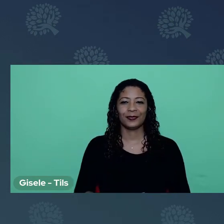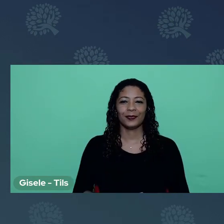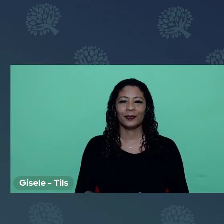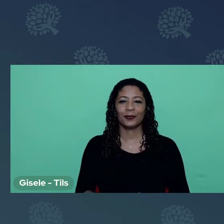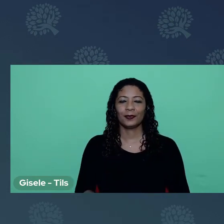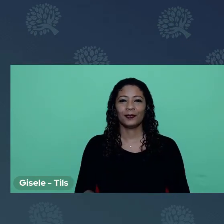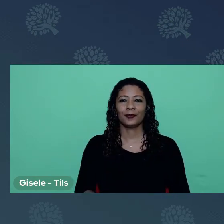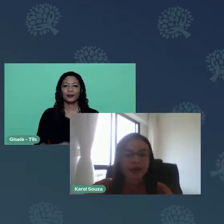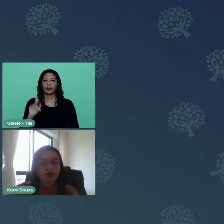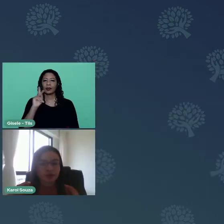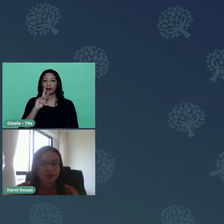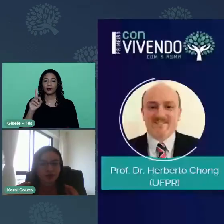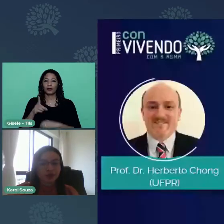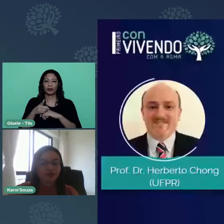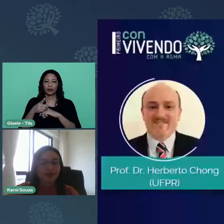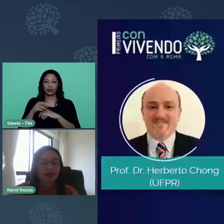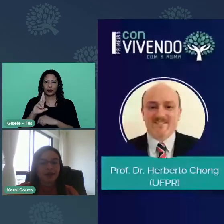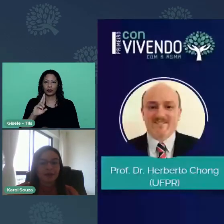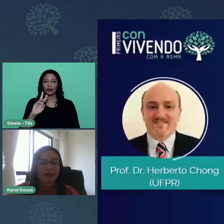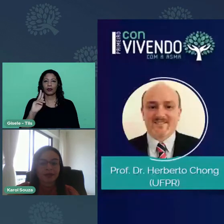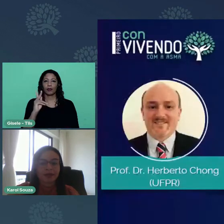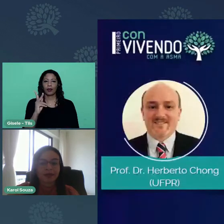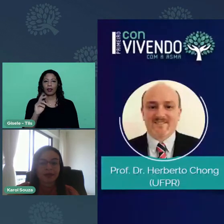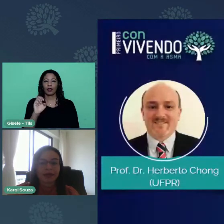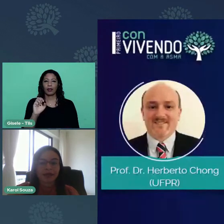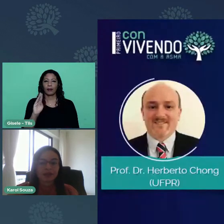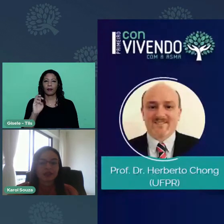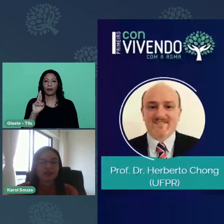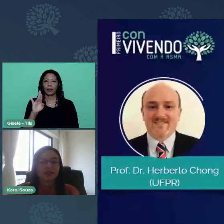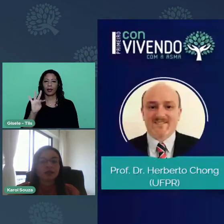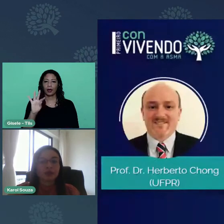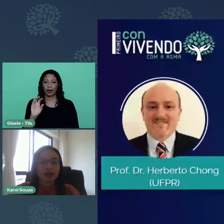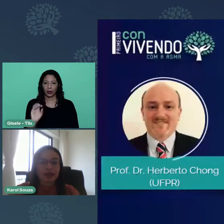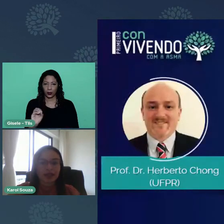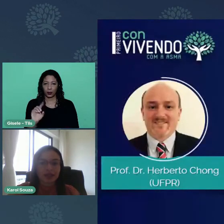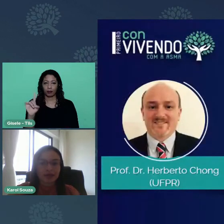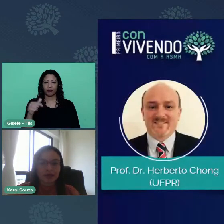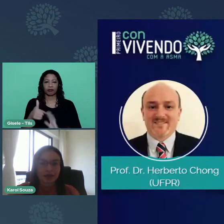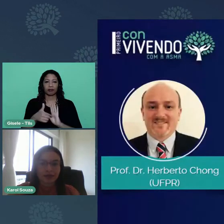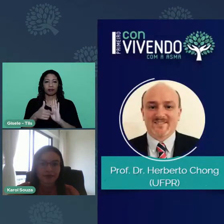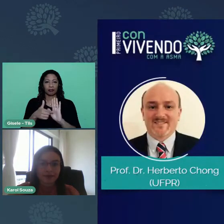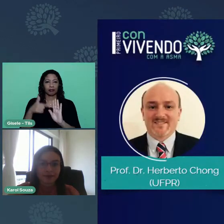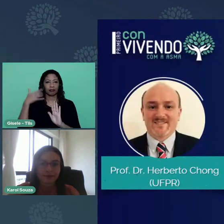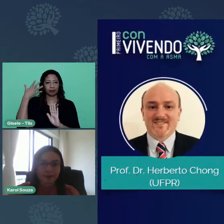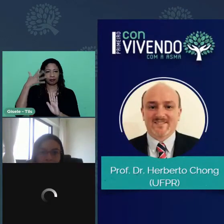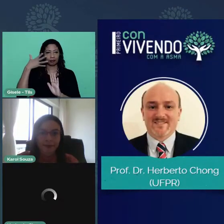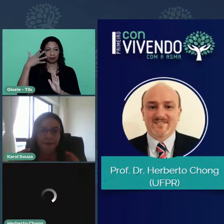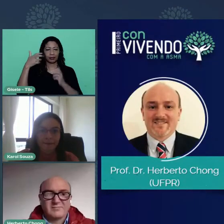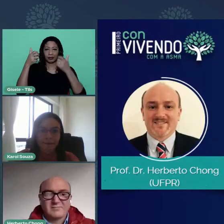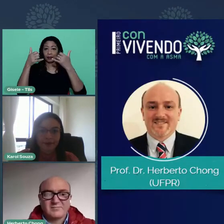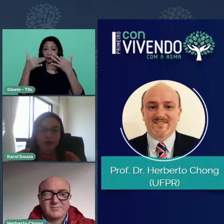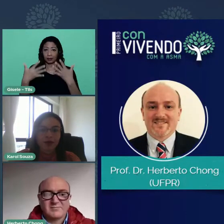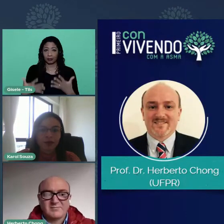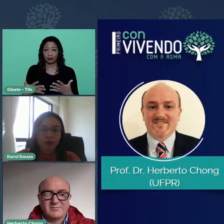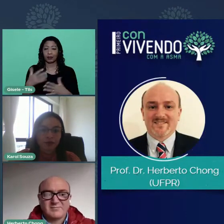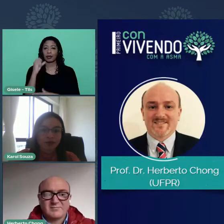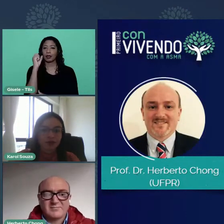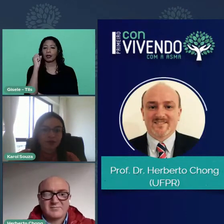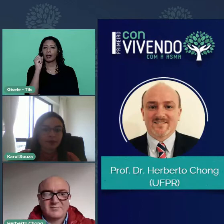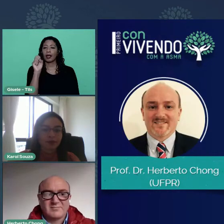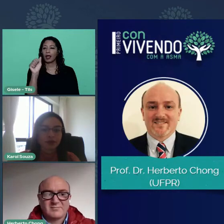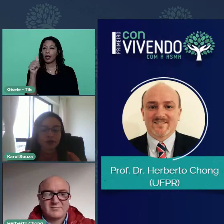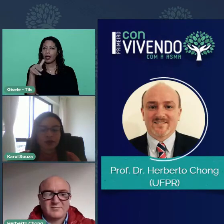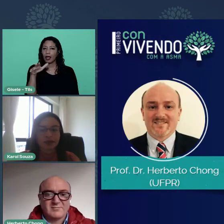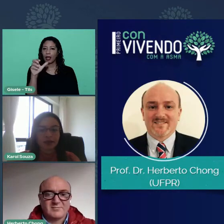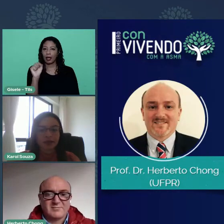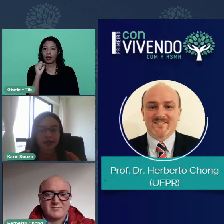o professor Dr. Herberto Schongen, que irá apresentar a palestra O que é asma grave. O